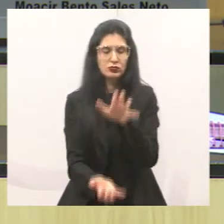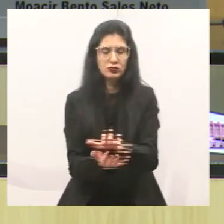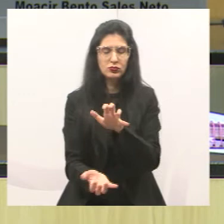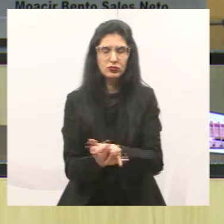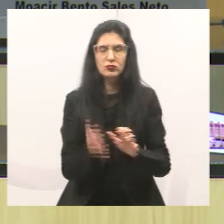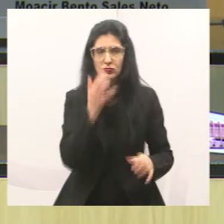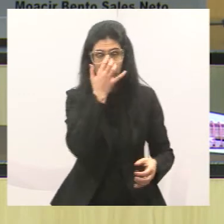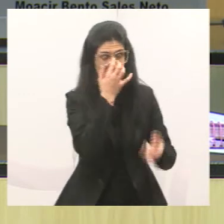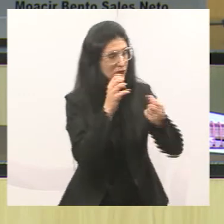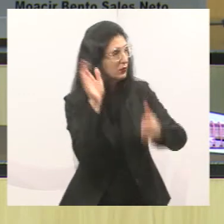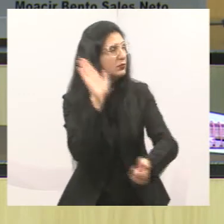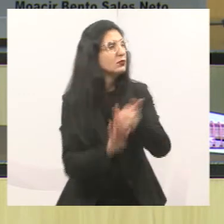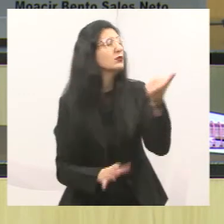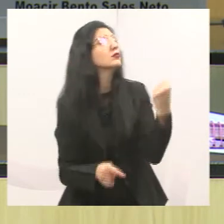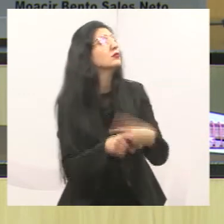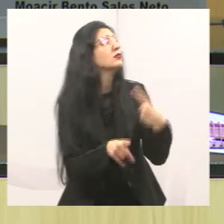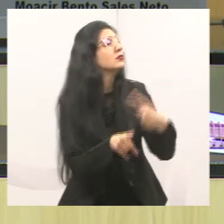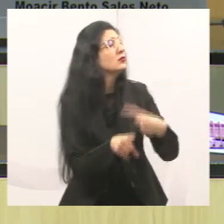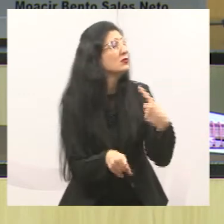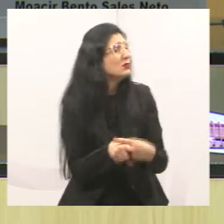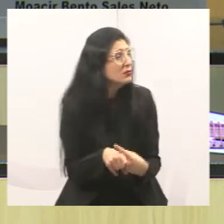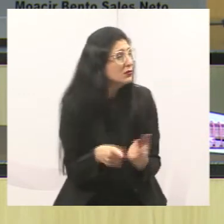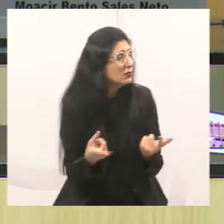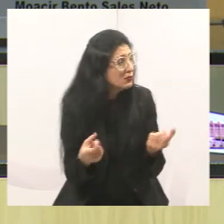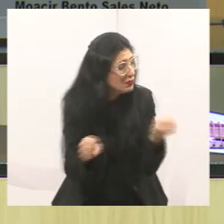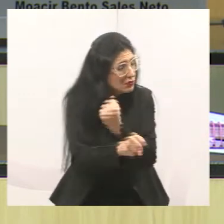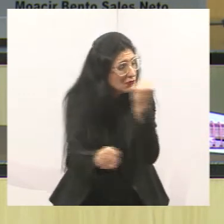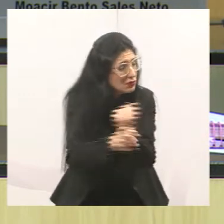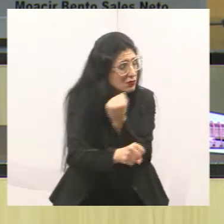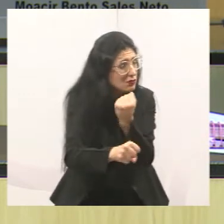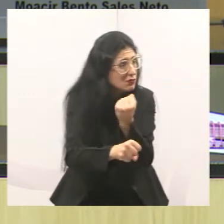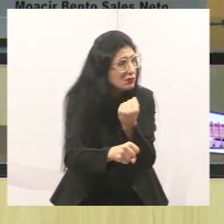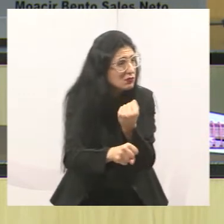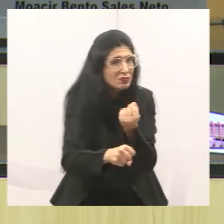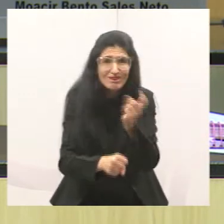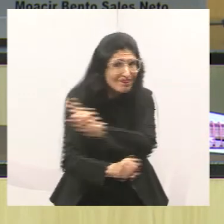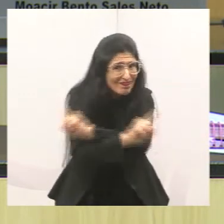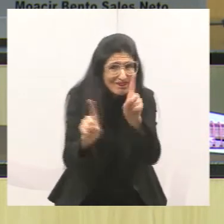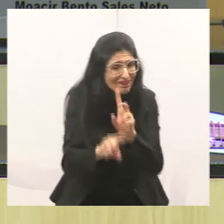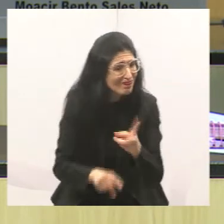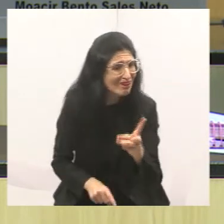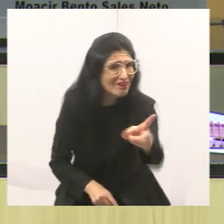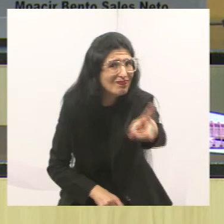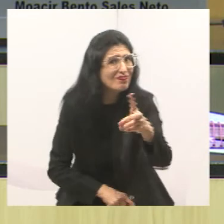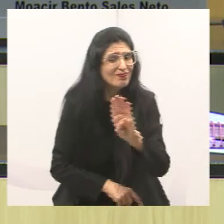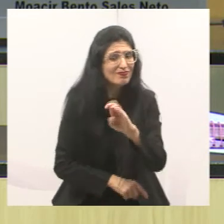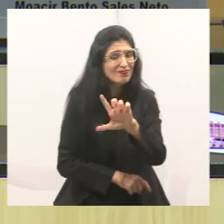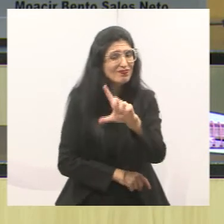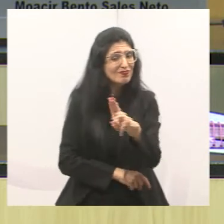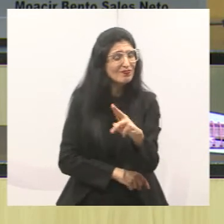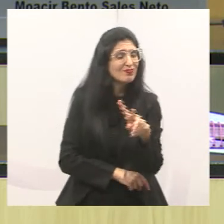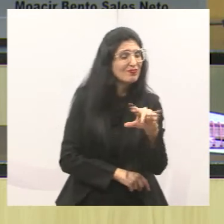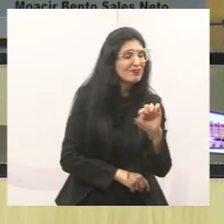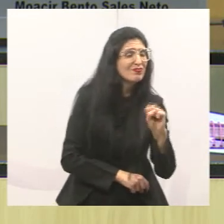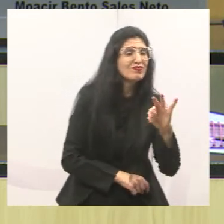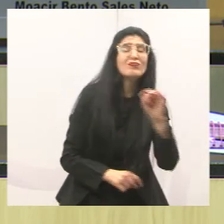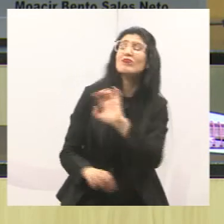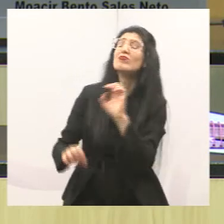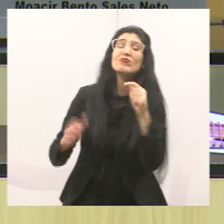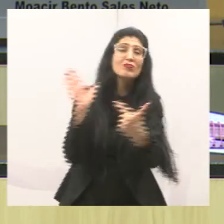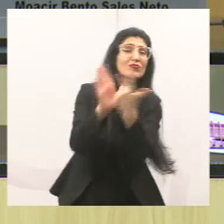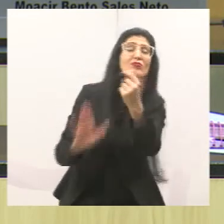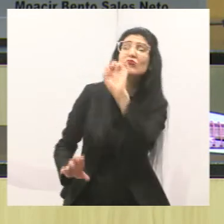informações. Primeiro, por qual motivo pararam as obras de pavimentação do bairro Bela Vista? Segundo, existe data prevista para a